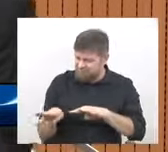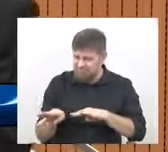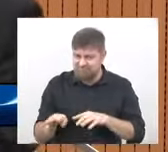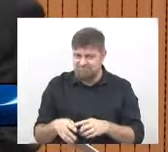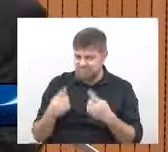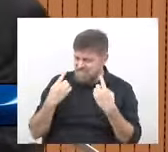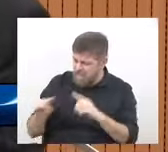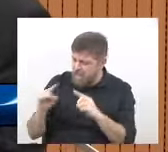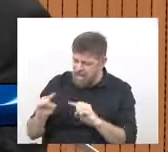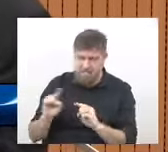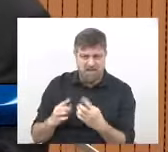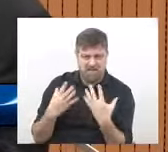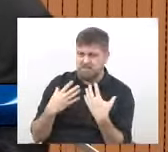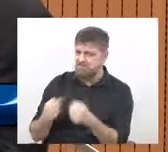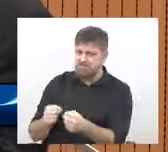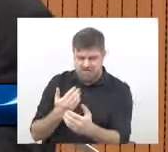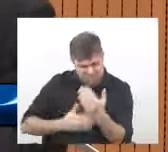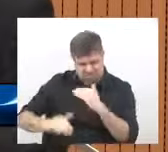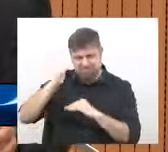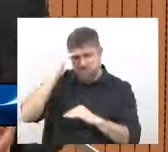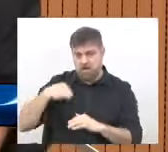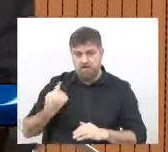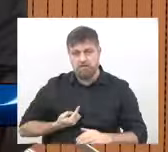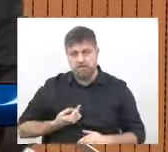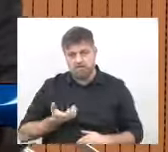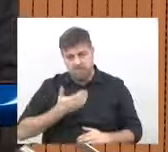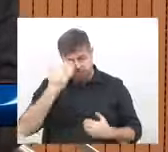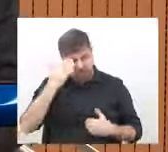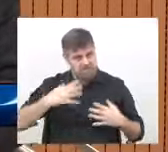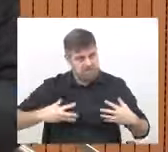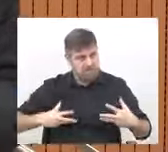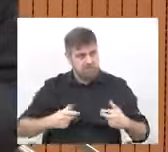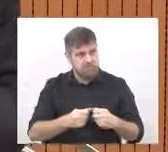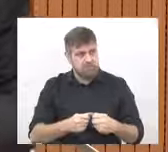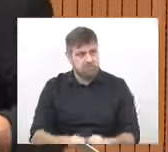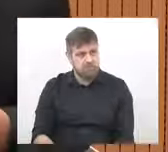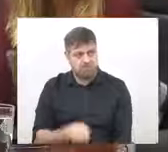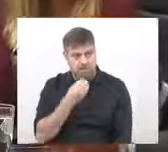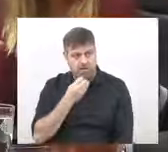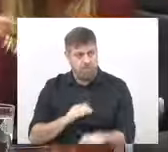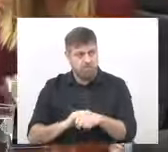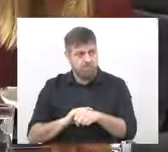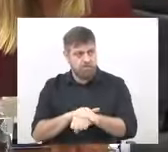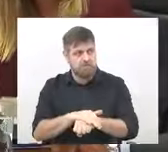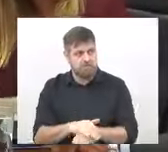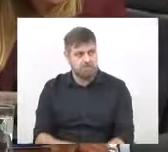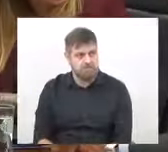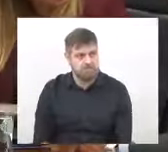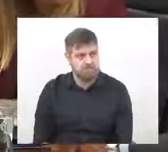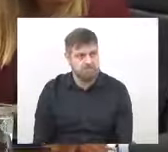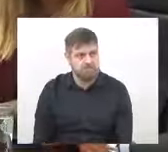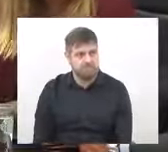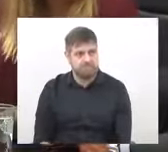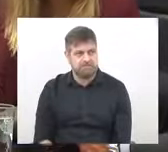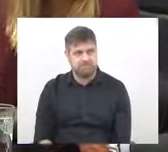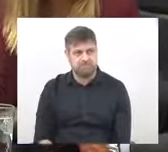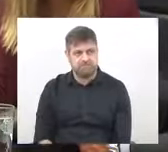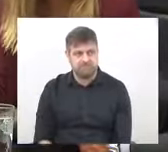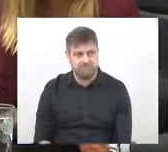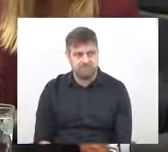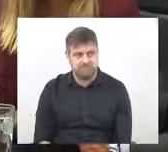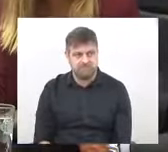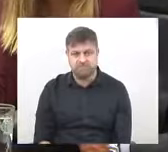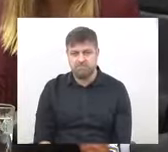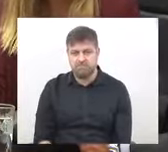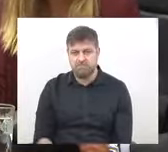não aceite. Então, desta forma, agradeço mais uma vez a todos. Muito obrigado, boa noite. Obrigado, vereador Carmo Luiz. Consulto